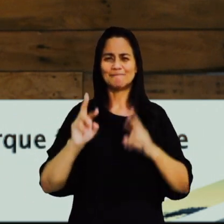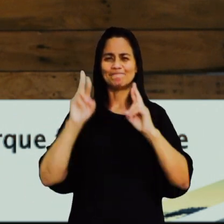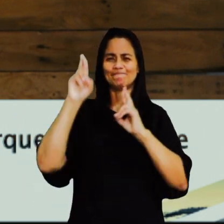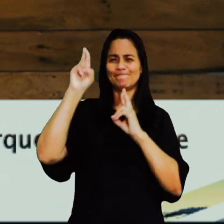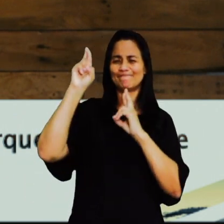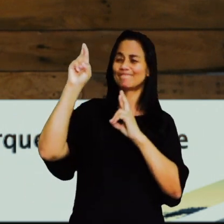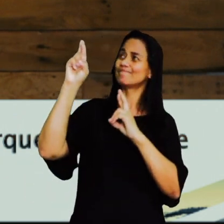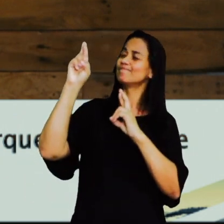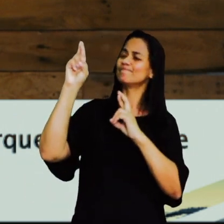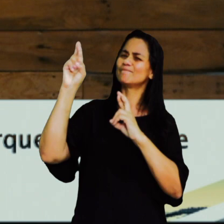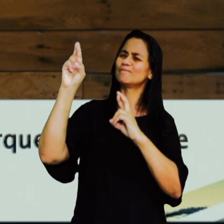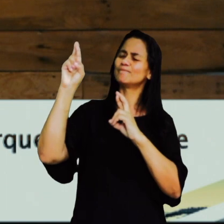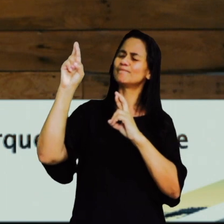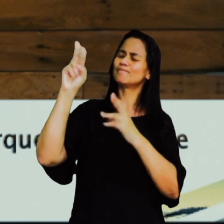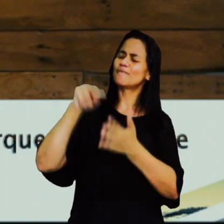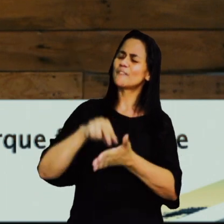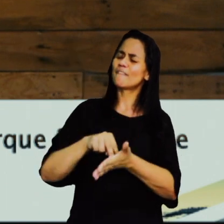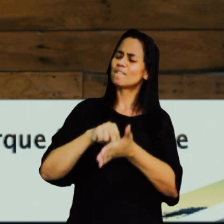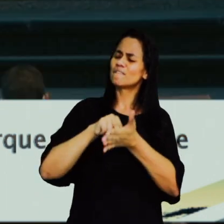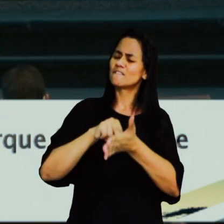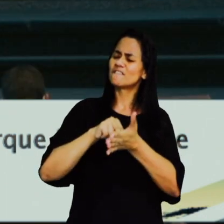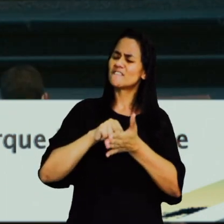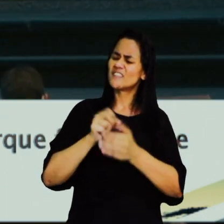porque fiel é o que prometeu.